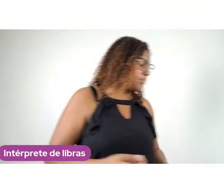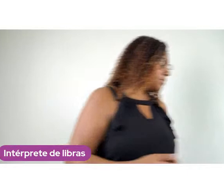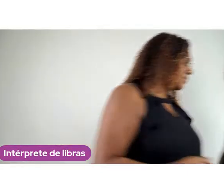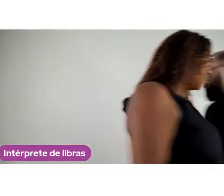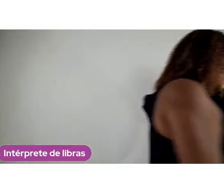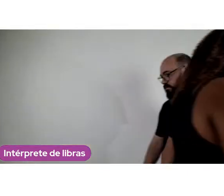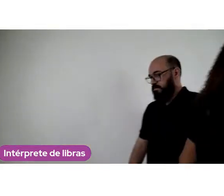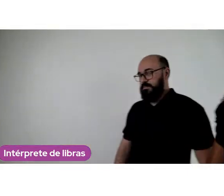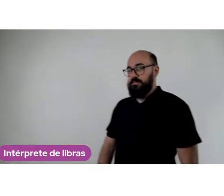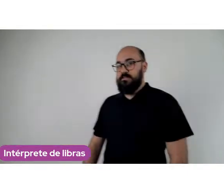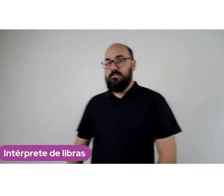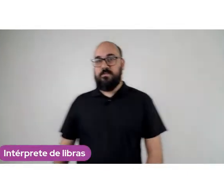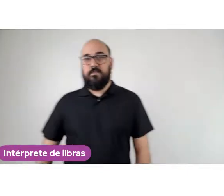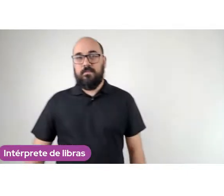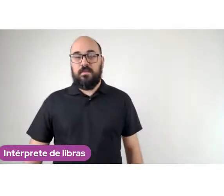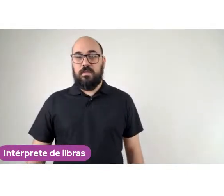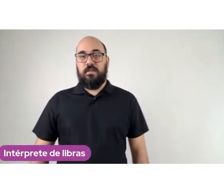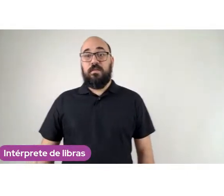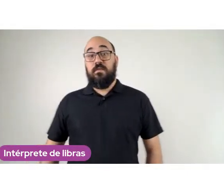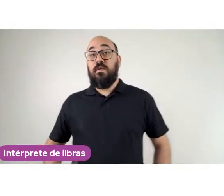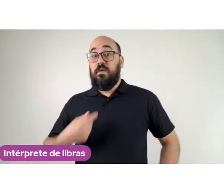eu fui convidada,